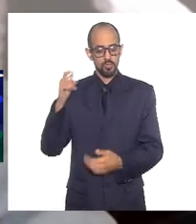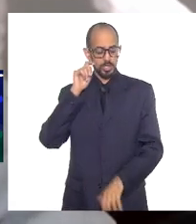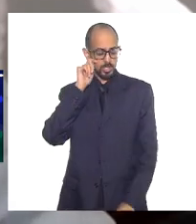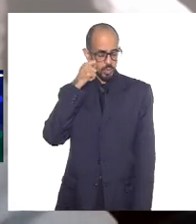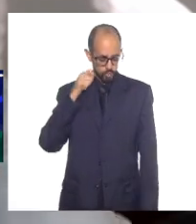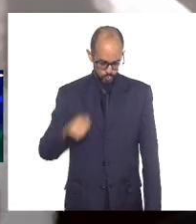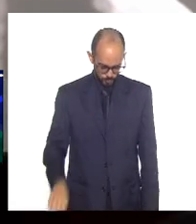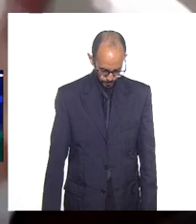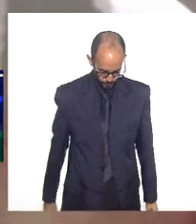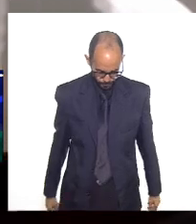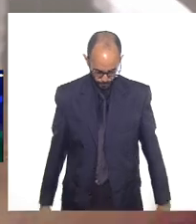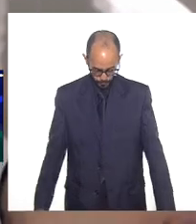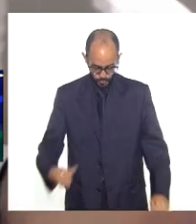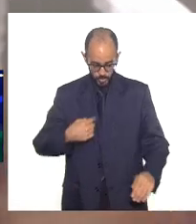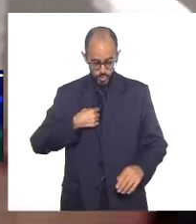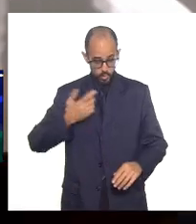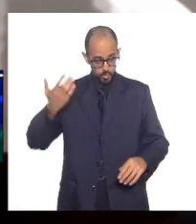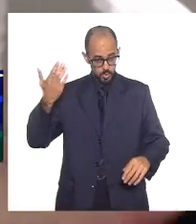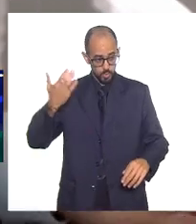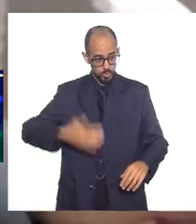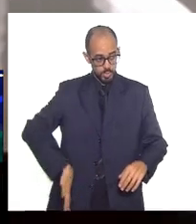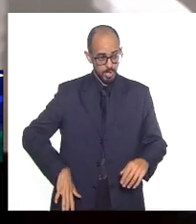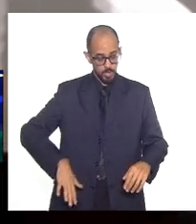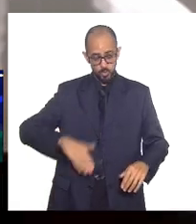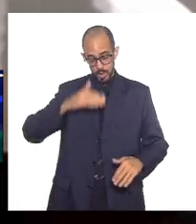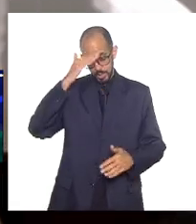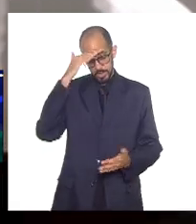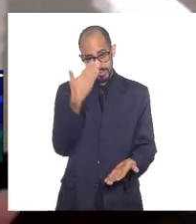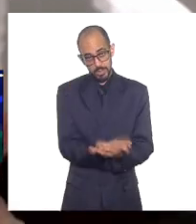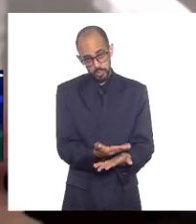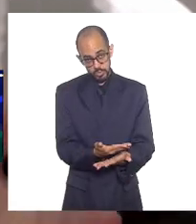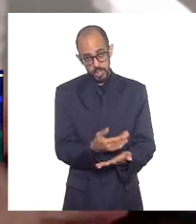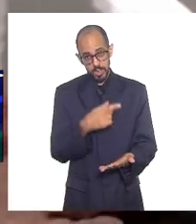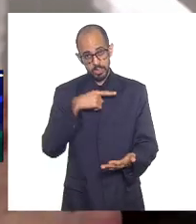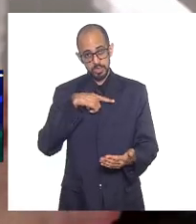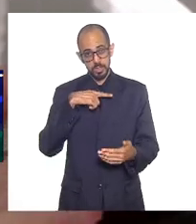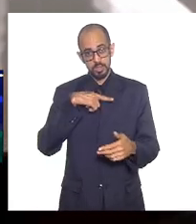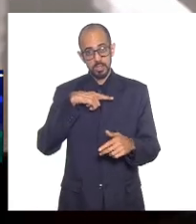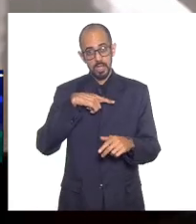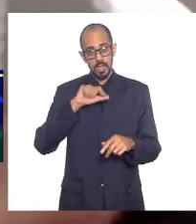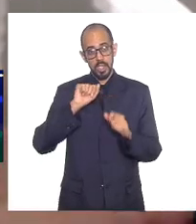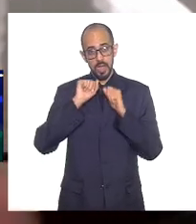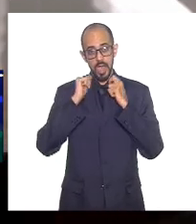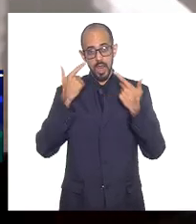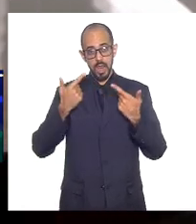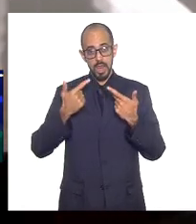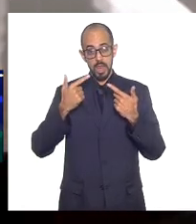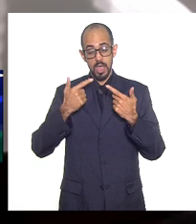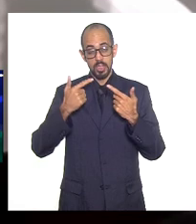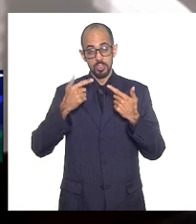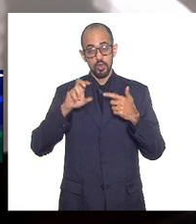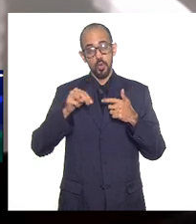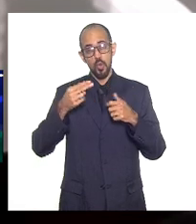negra. E eu não quero crer que haja no parlamento brasileiro, alguém que possa,